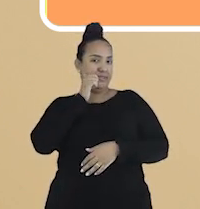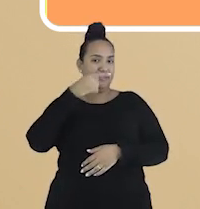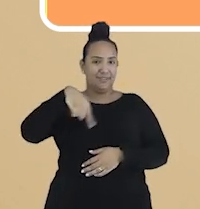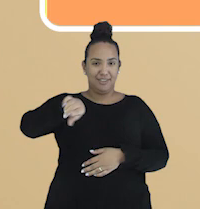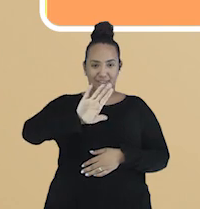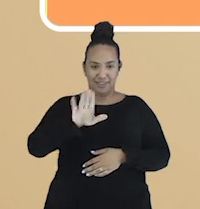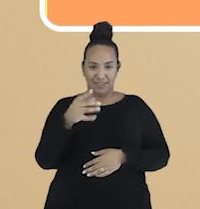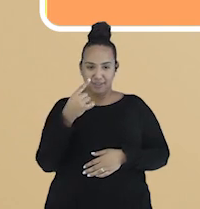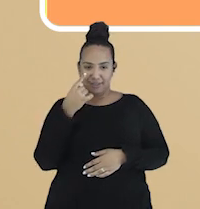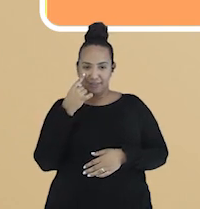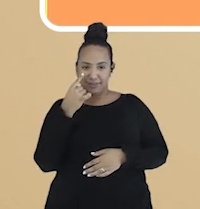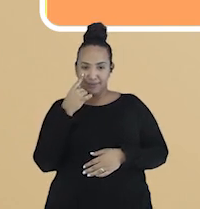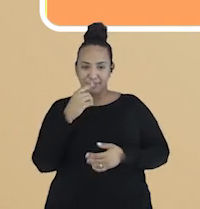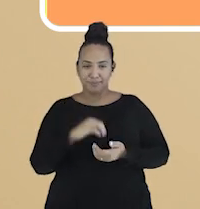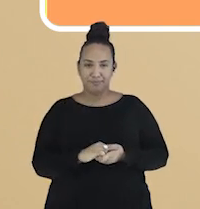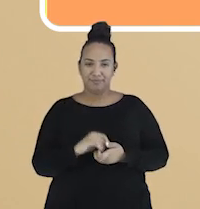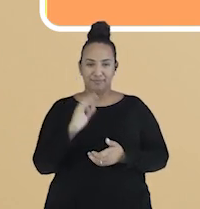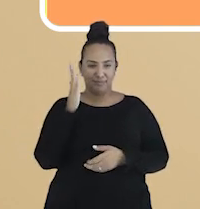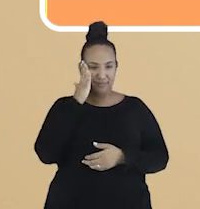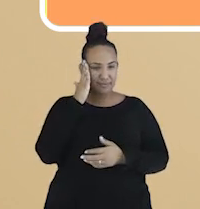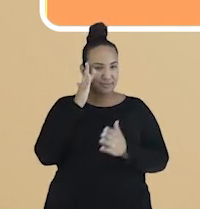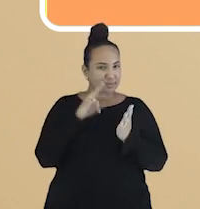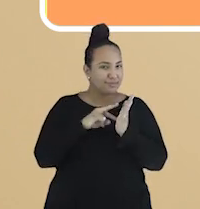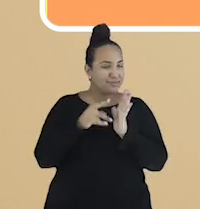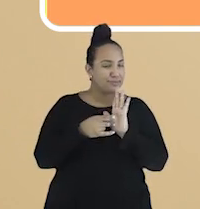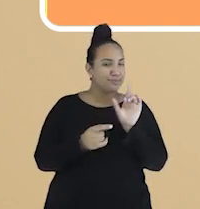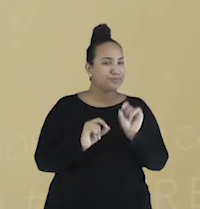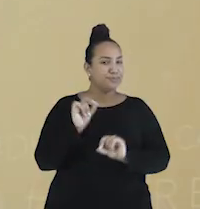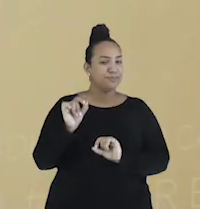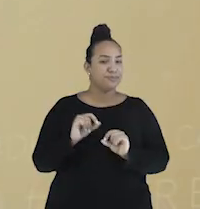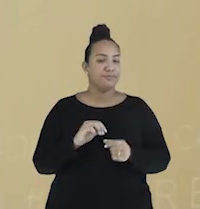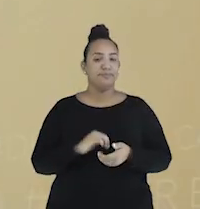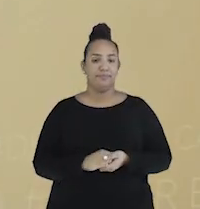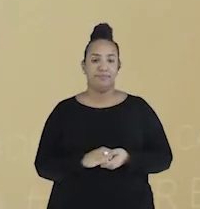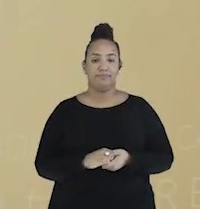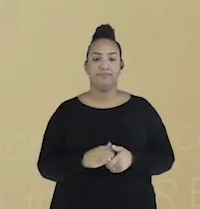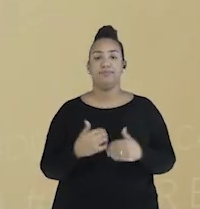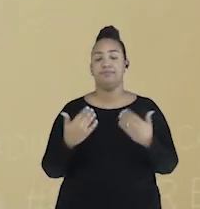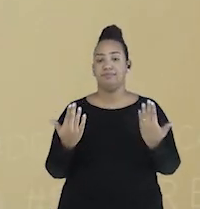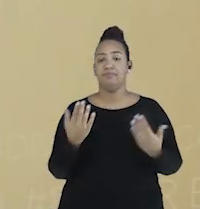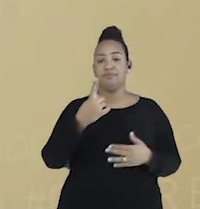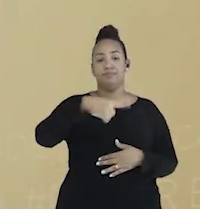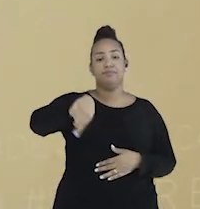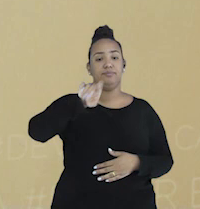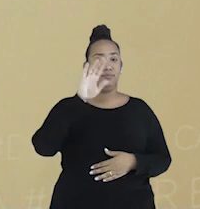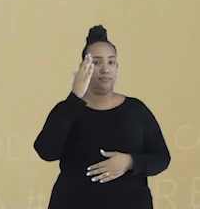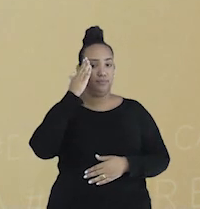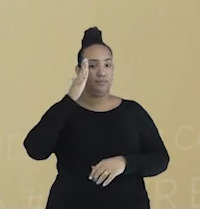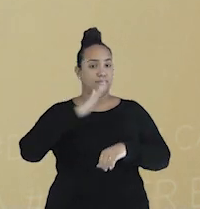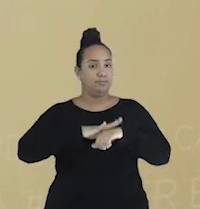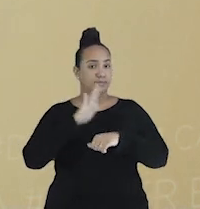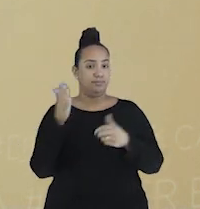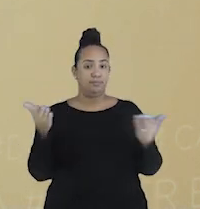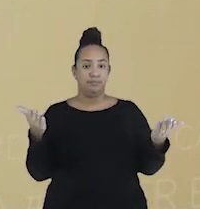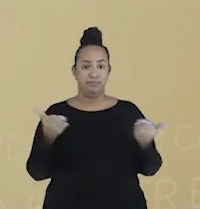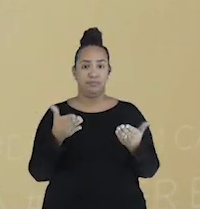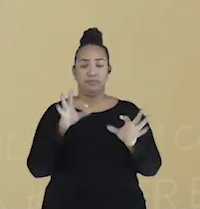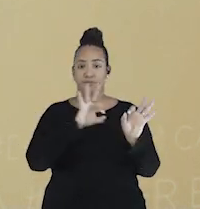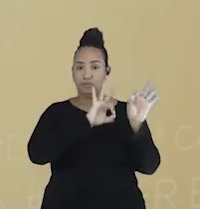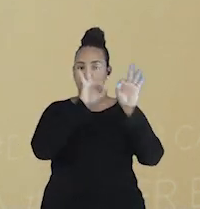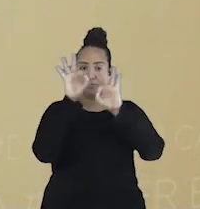alguém falando essa palavra? Sabe o que significa esse termo? Você vai entender um pouco sobre isso